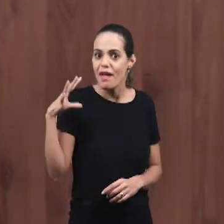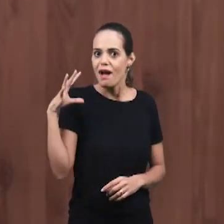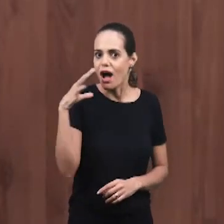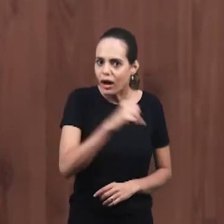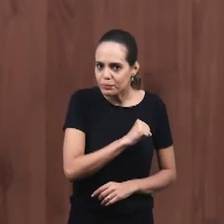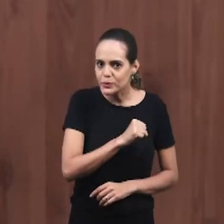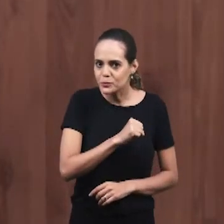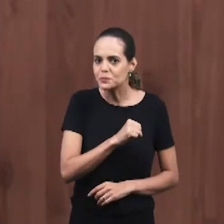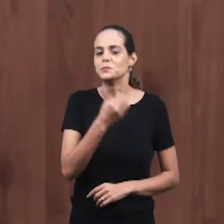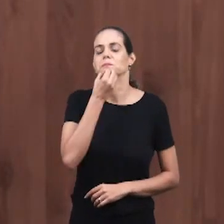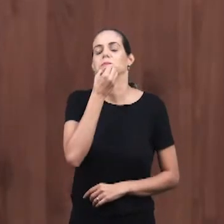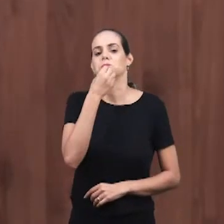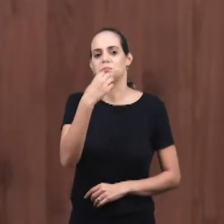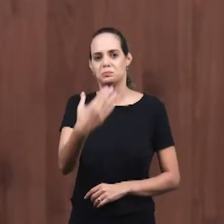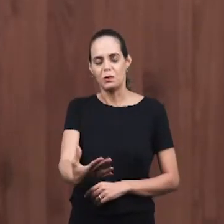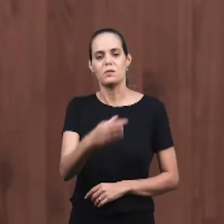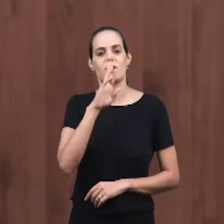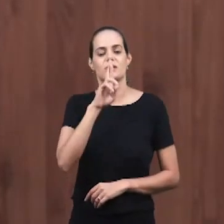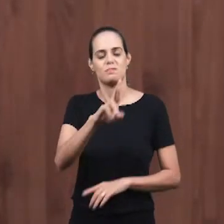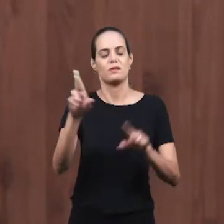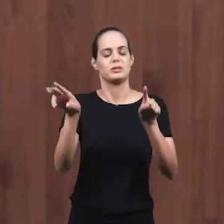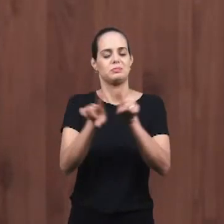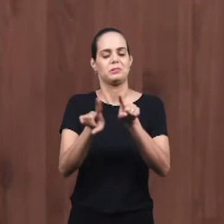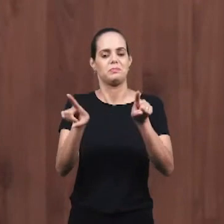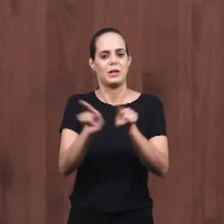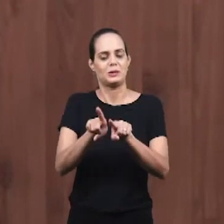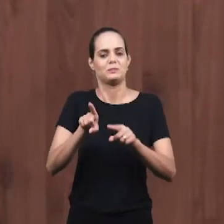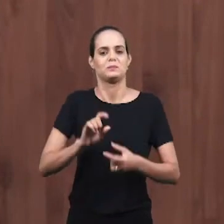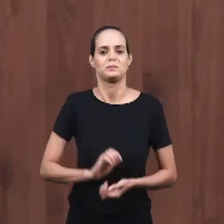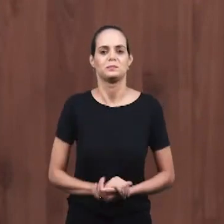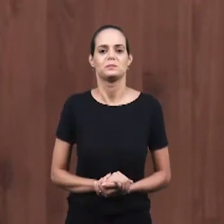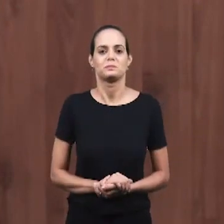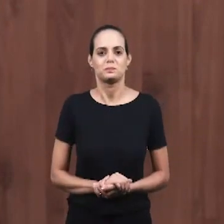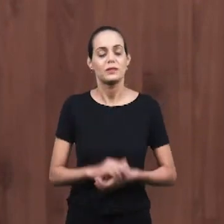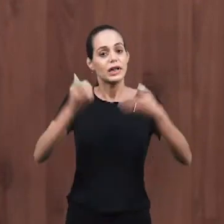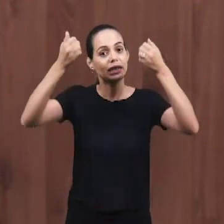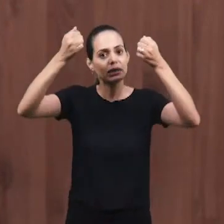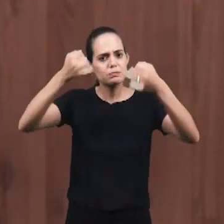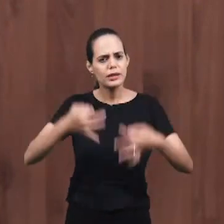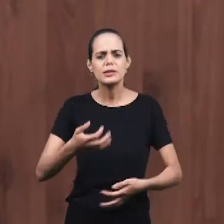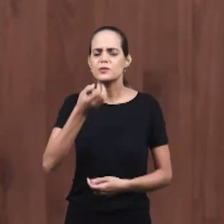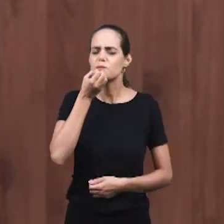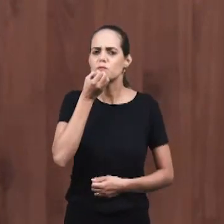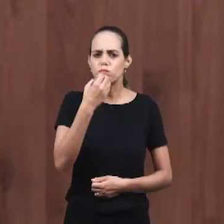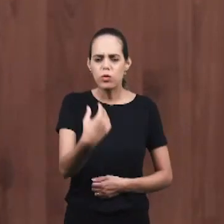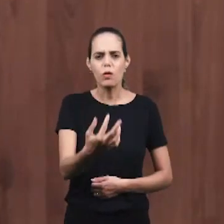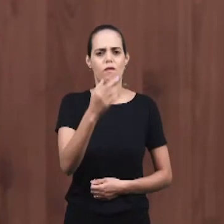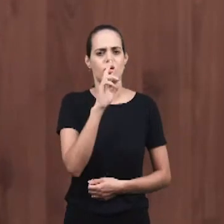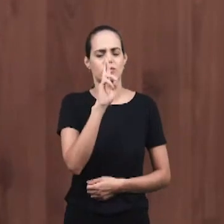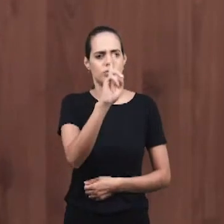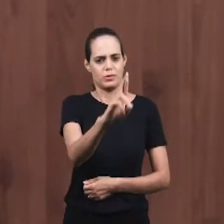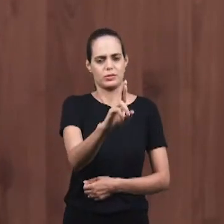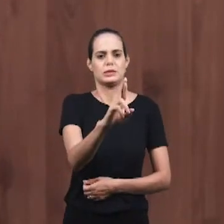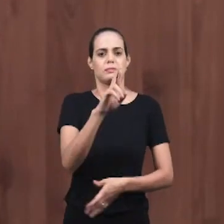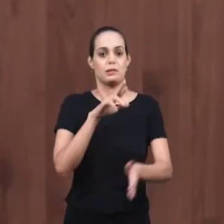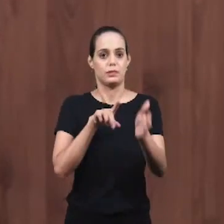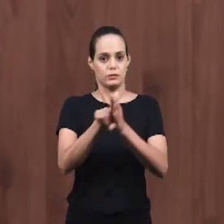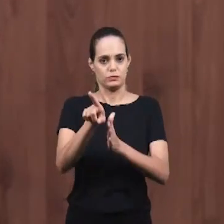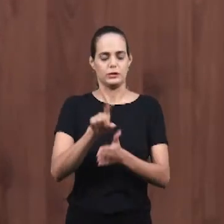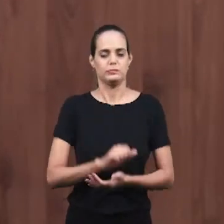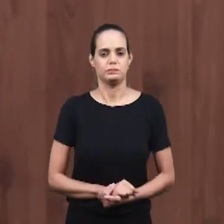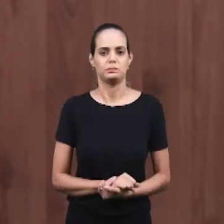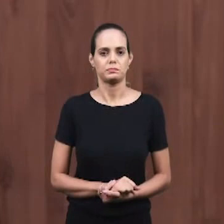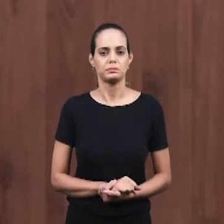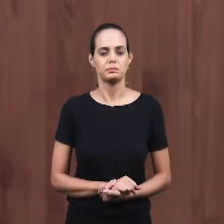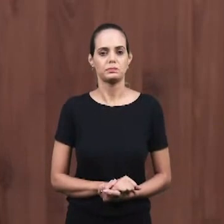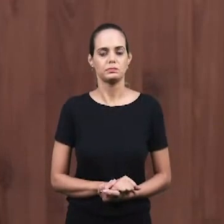breve, apressadamente. Muito bem colocado pelo irmão nessa sua explicação e